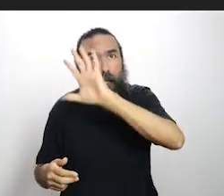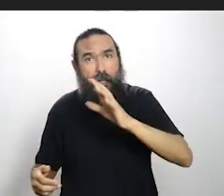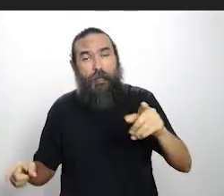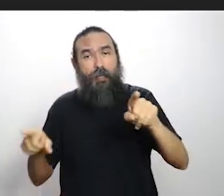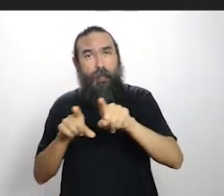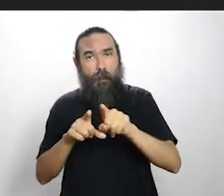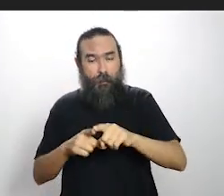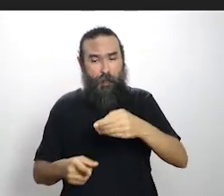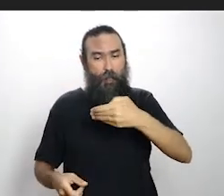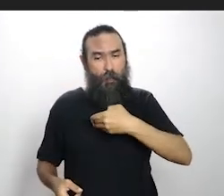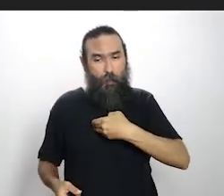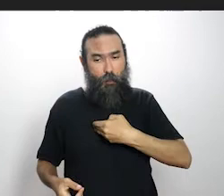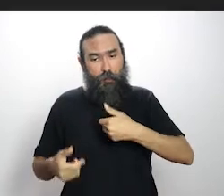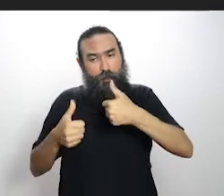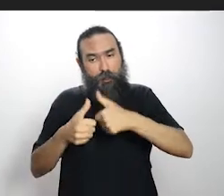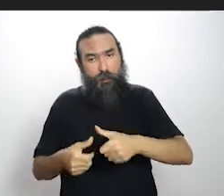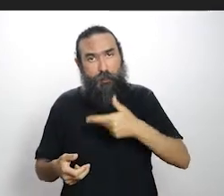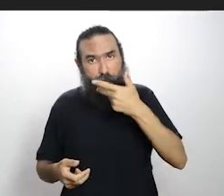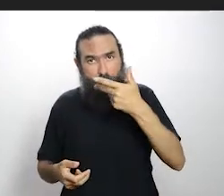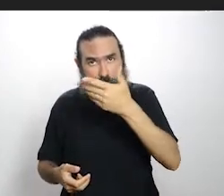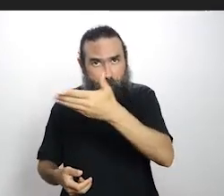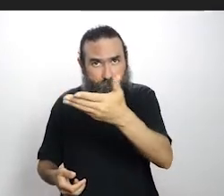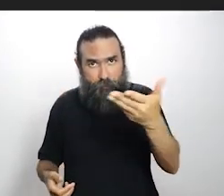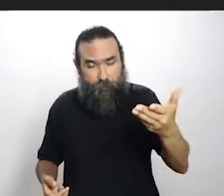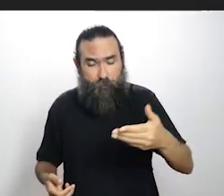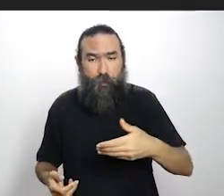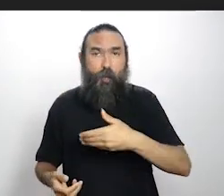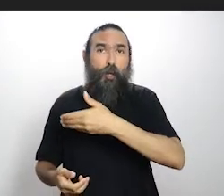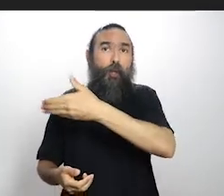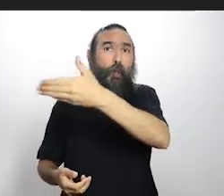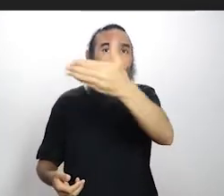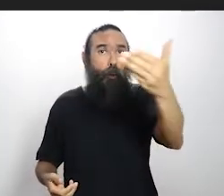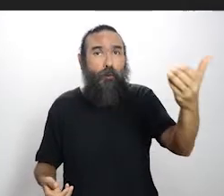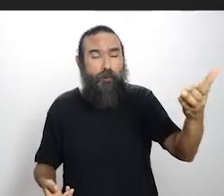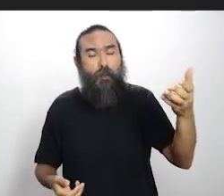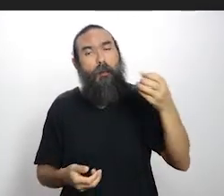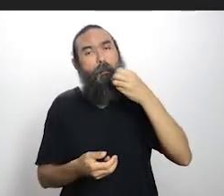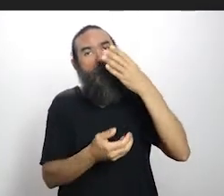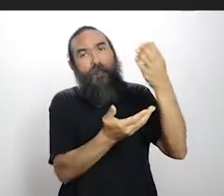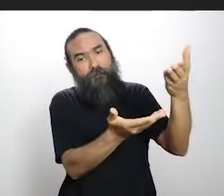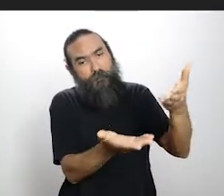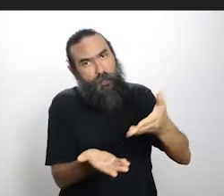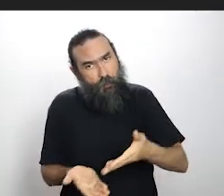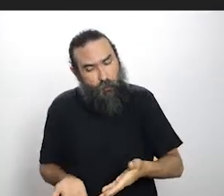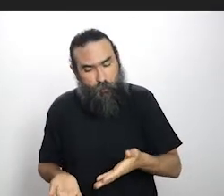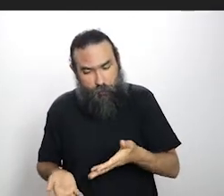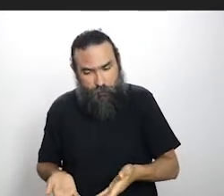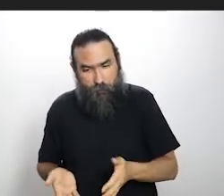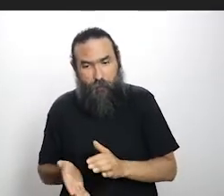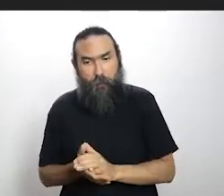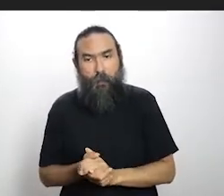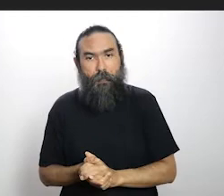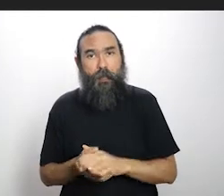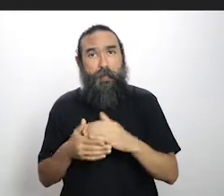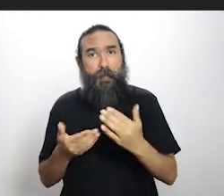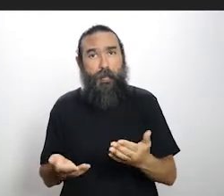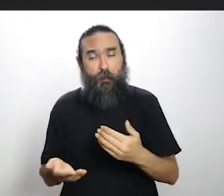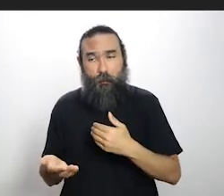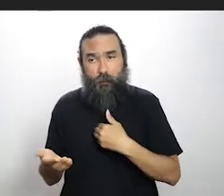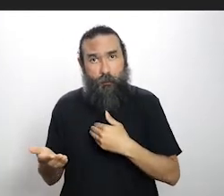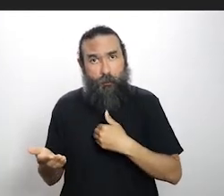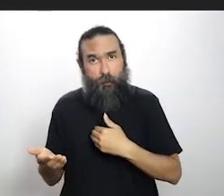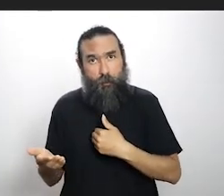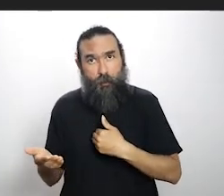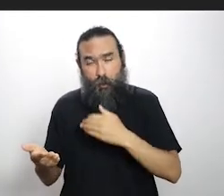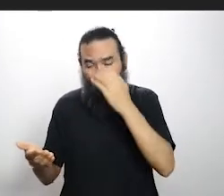estar mediando esse momento. Então, a todos e a todas, bem-vindos. Eu vou seguir a sequência, que é da listinha